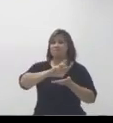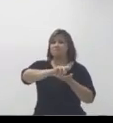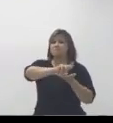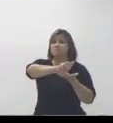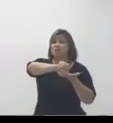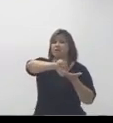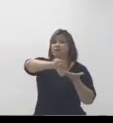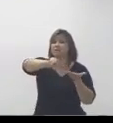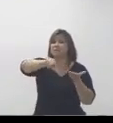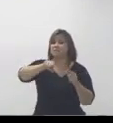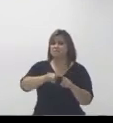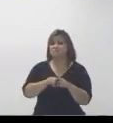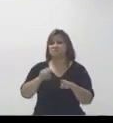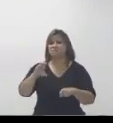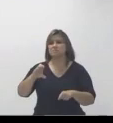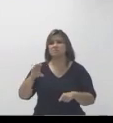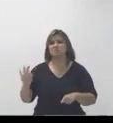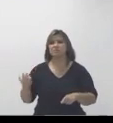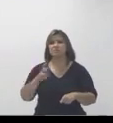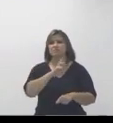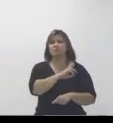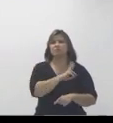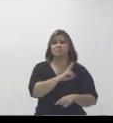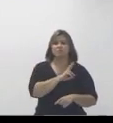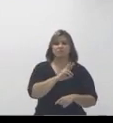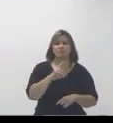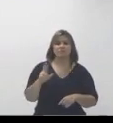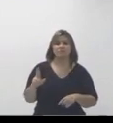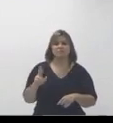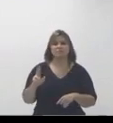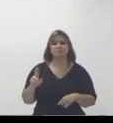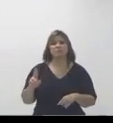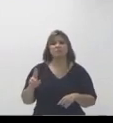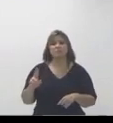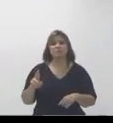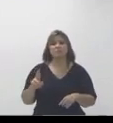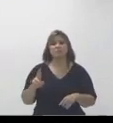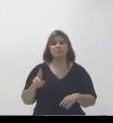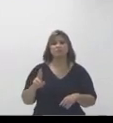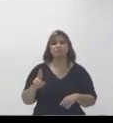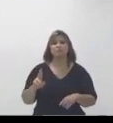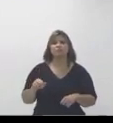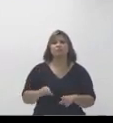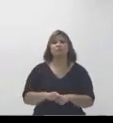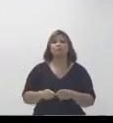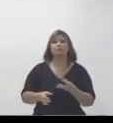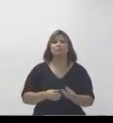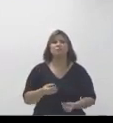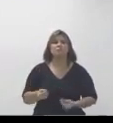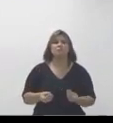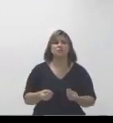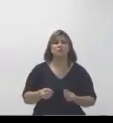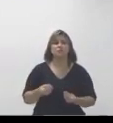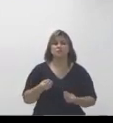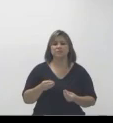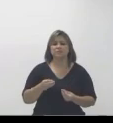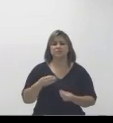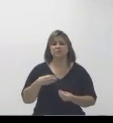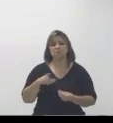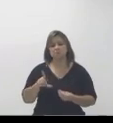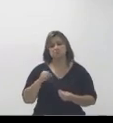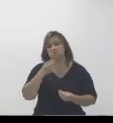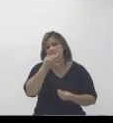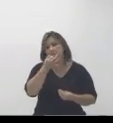entidades nacionais representativas das comunidades terapêuticas que optam por incidir no poder